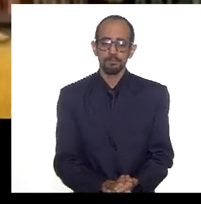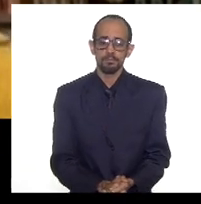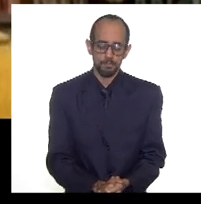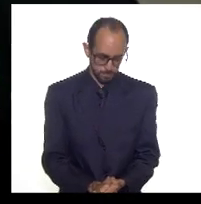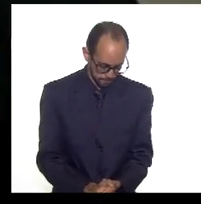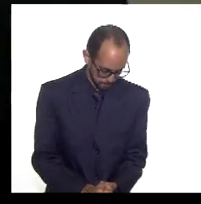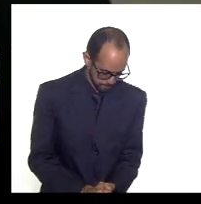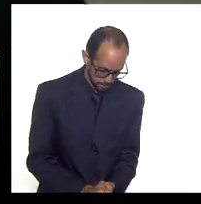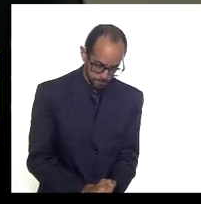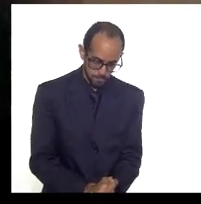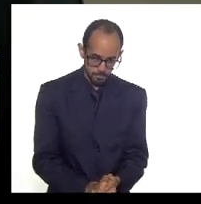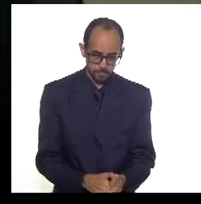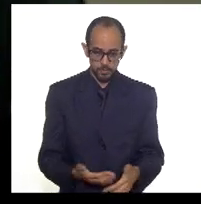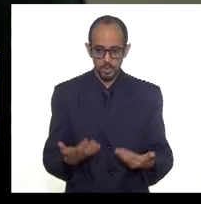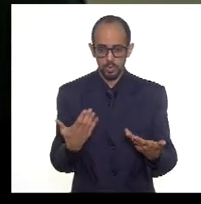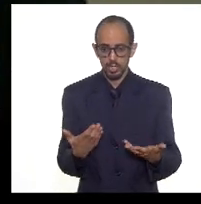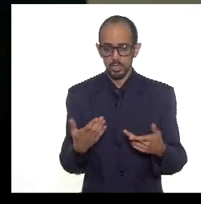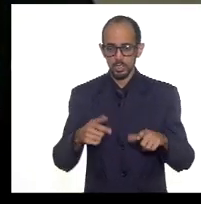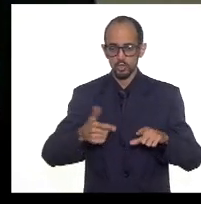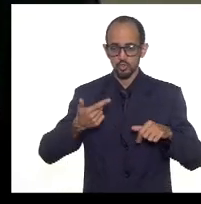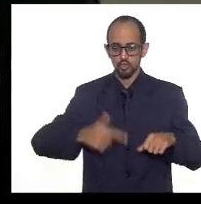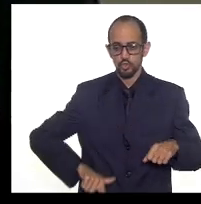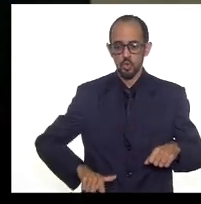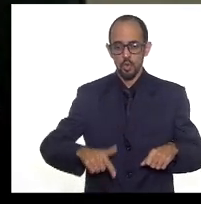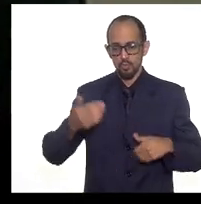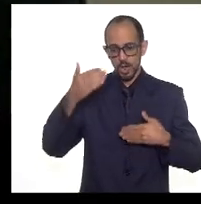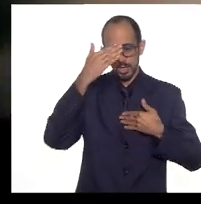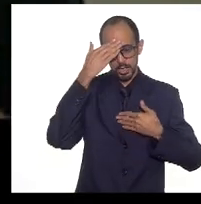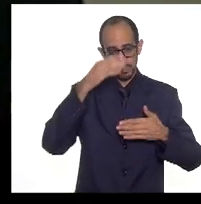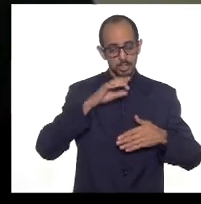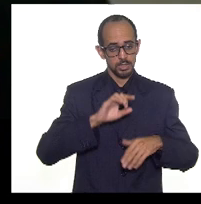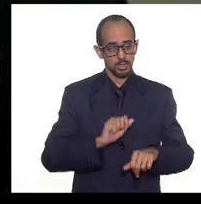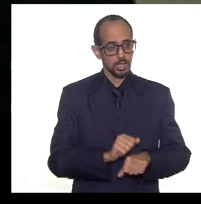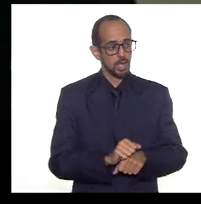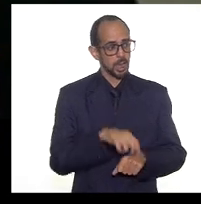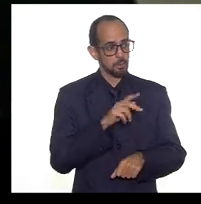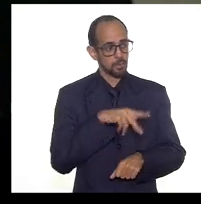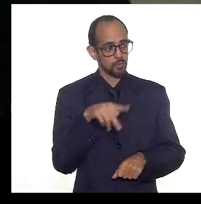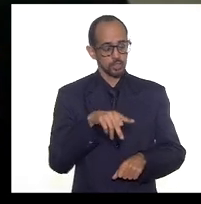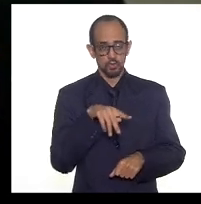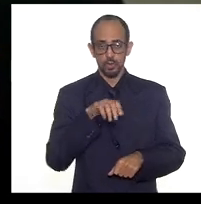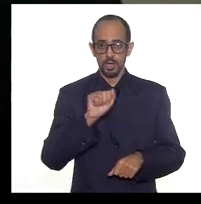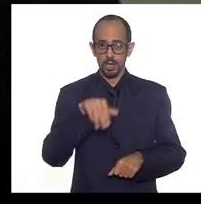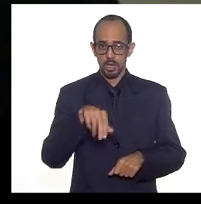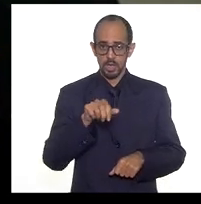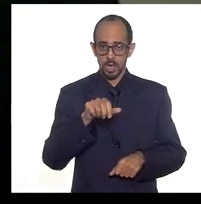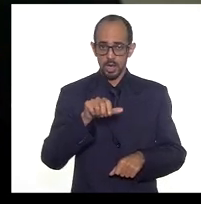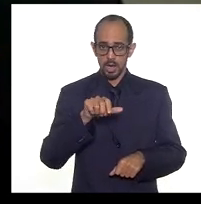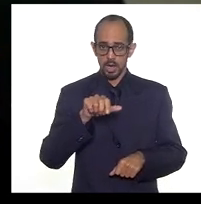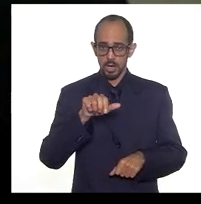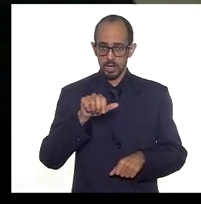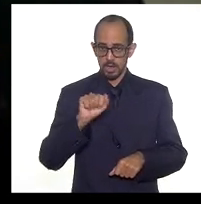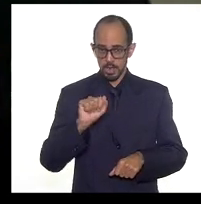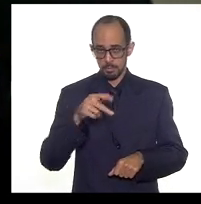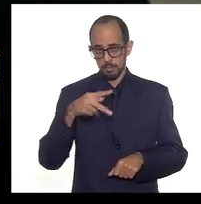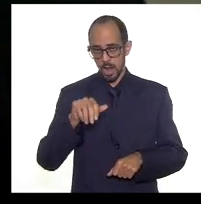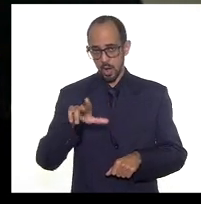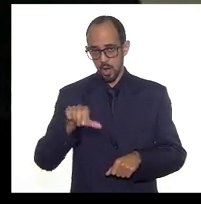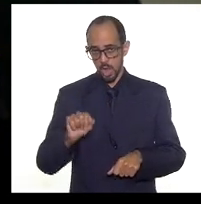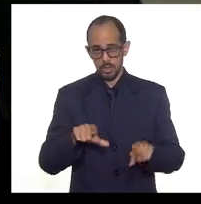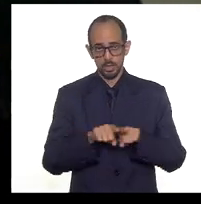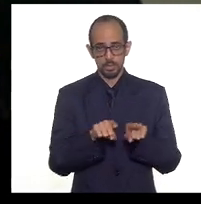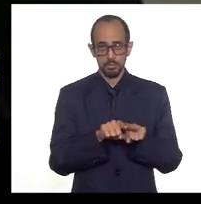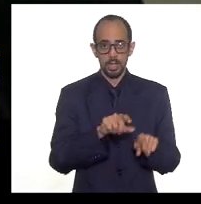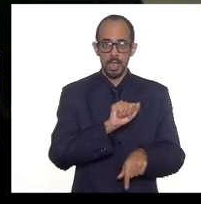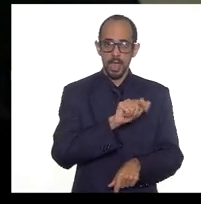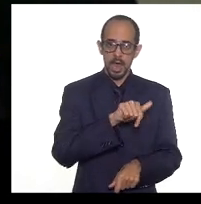Eu queria, mais uma vez, agradecer não só a professora Ana Paula Miranda, mas também a professora Alana Lage, e, antes de